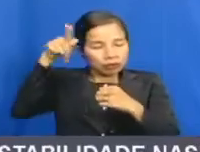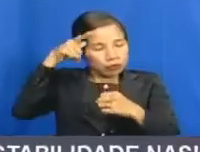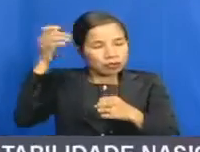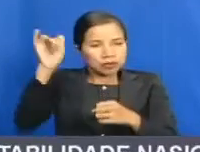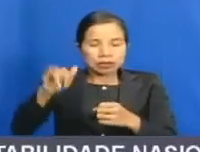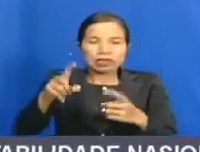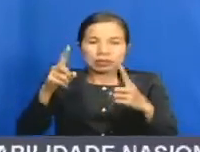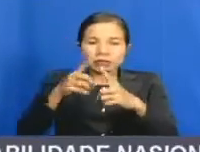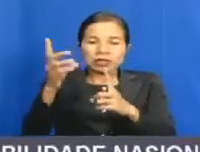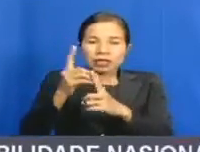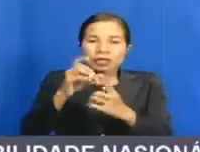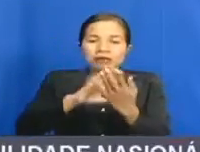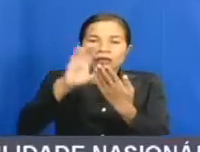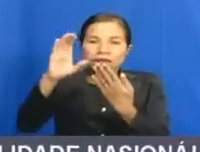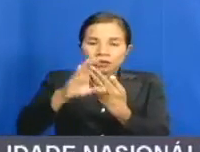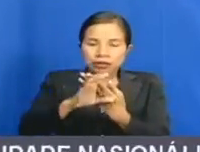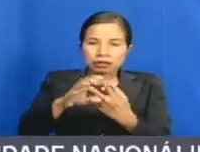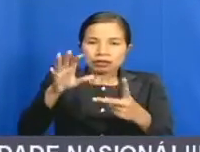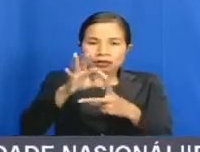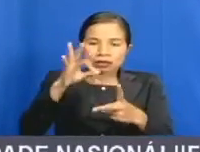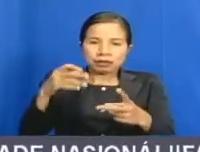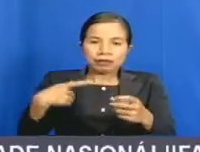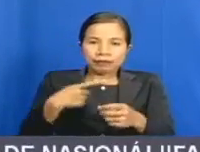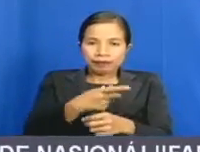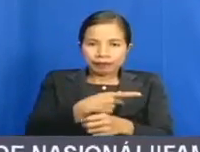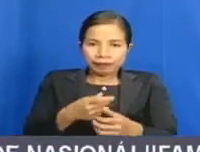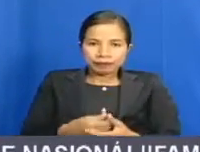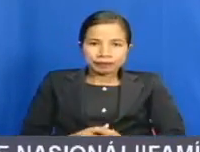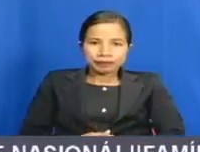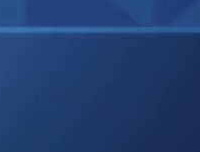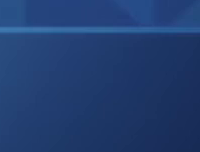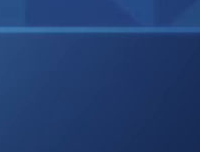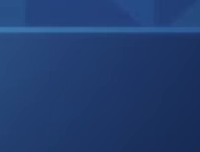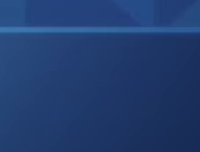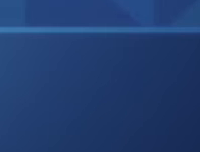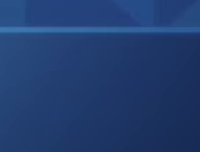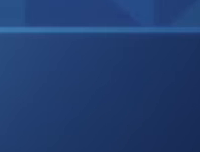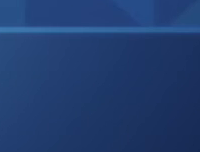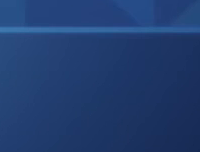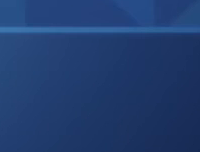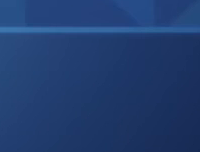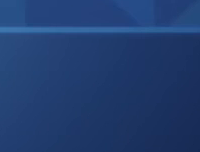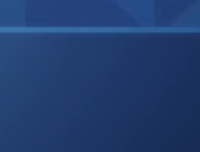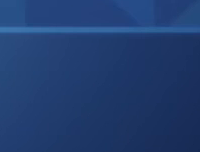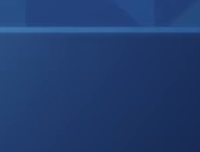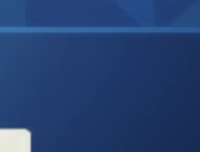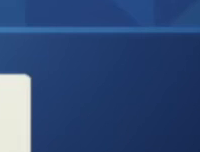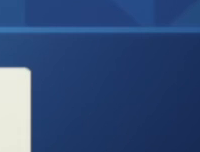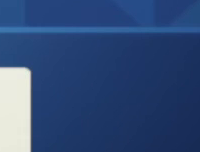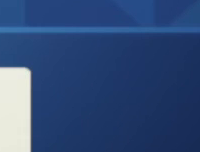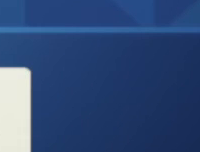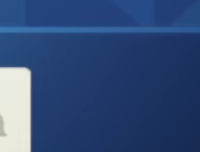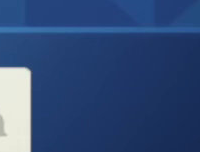calendário eleição parlamentar. Manuel Guzmão, Domingos de Deus, ba RTTL. Hi, telespectadores, atu